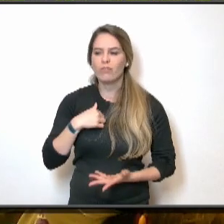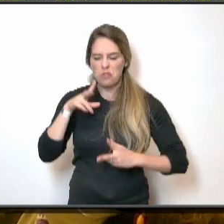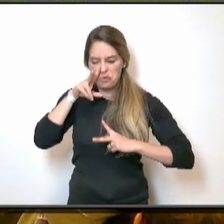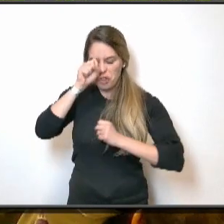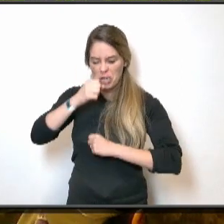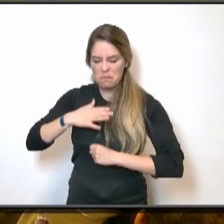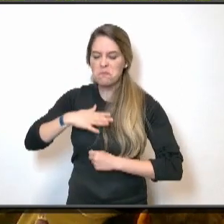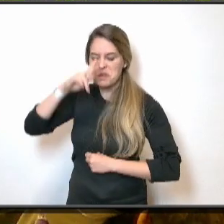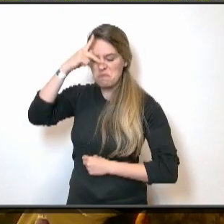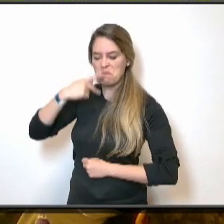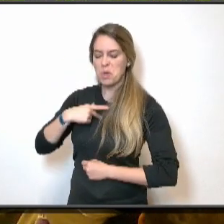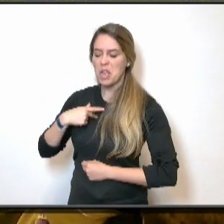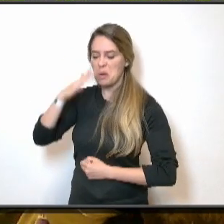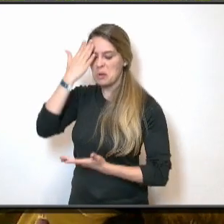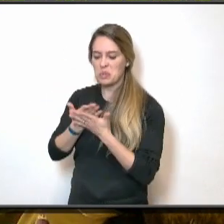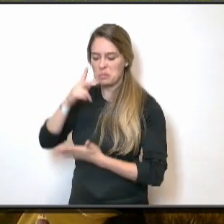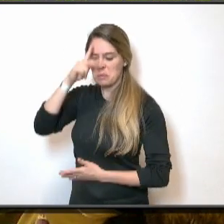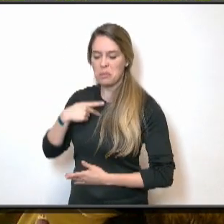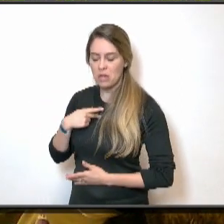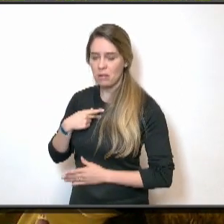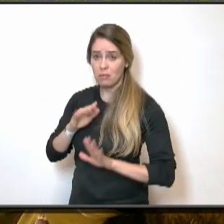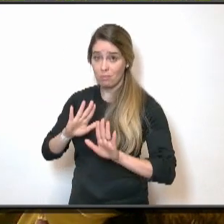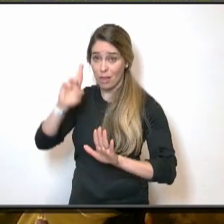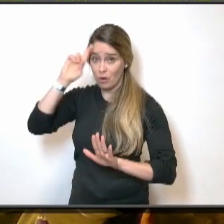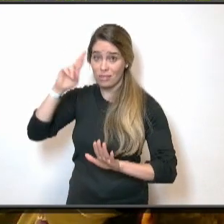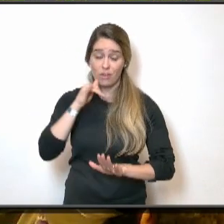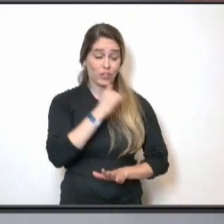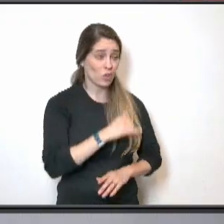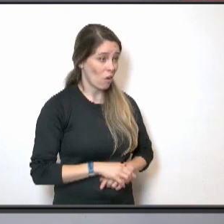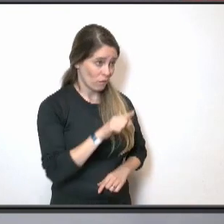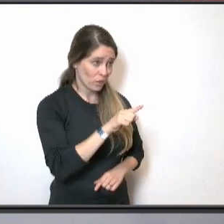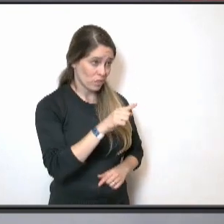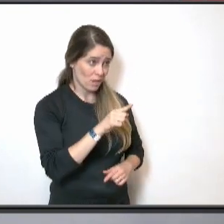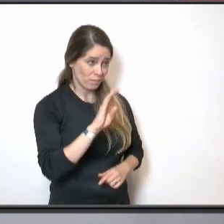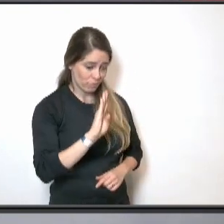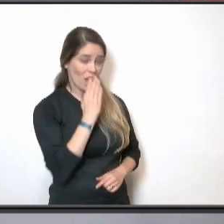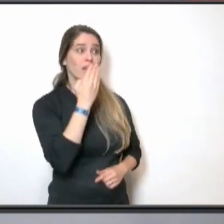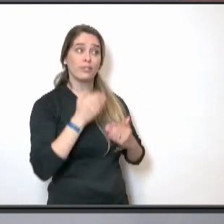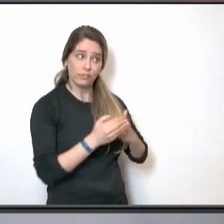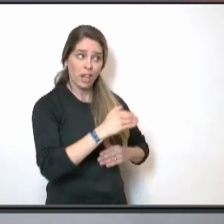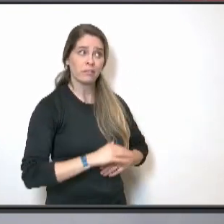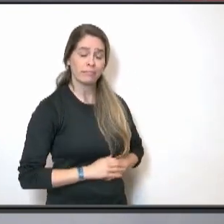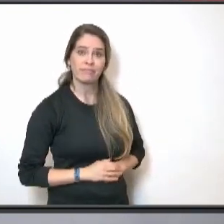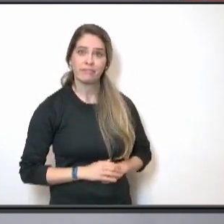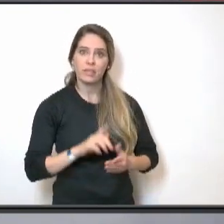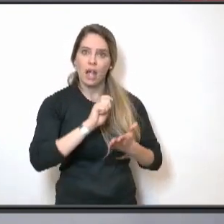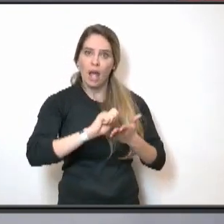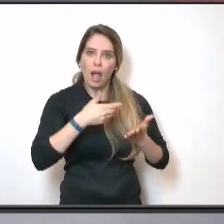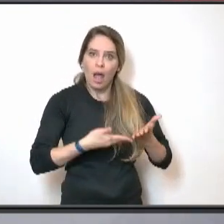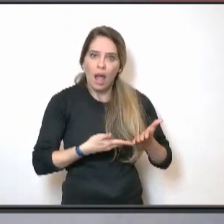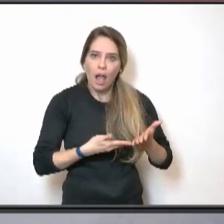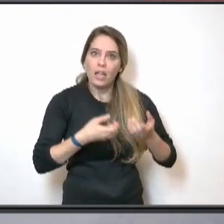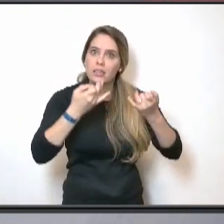sua firmeza, na sua diligência. E o Senhor disse, você vai me trair, Pedro. E a Escritura diz que isso de fato aconteceu. Pedro